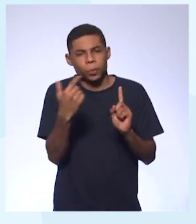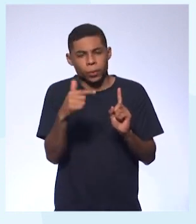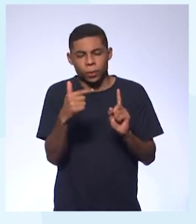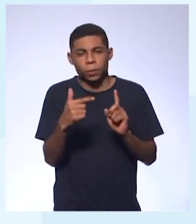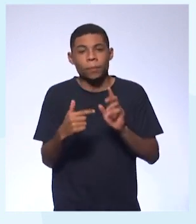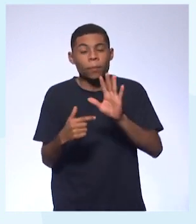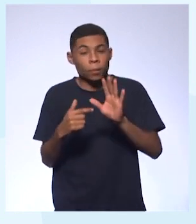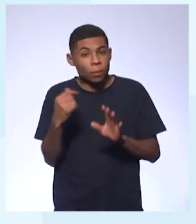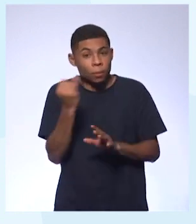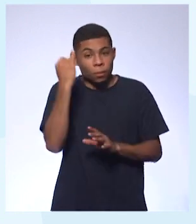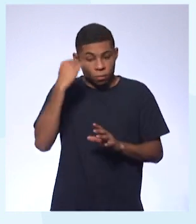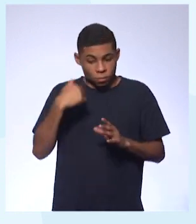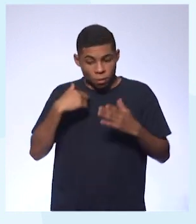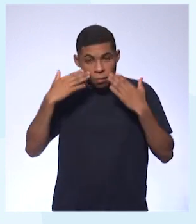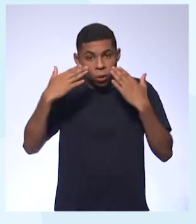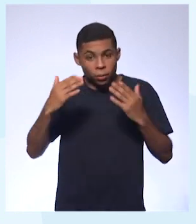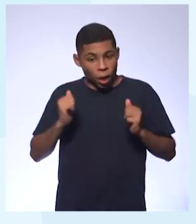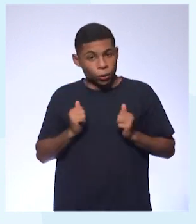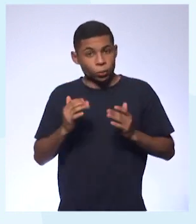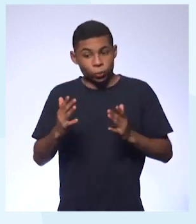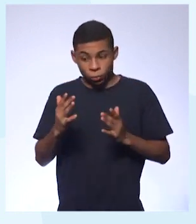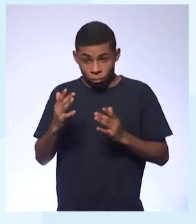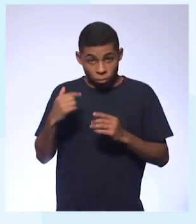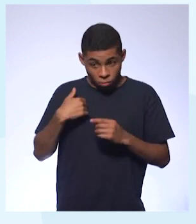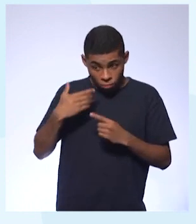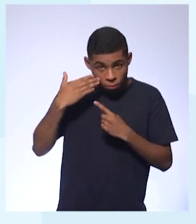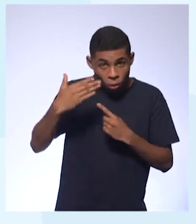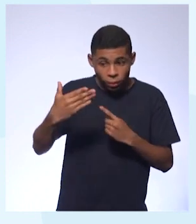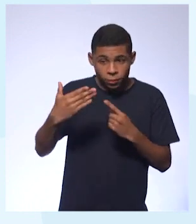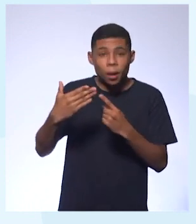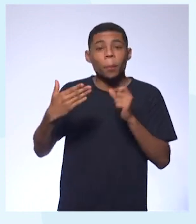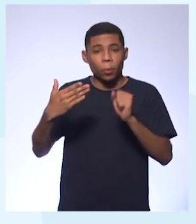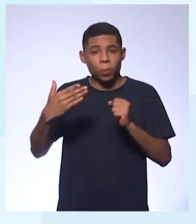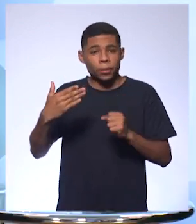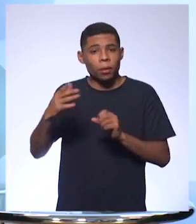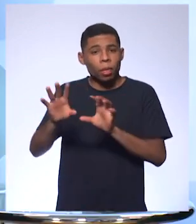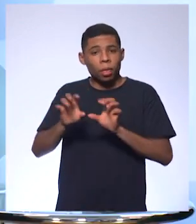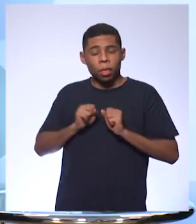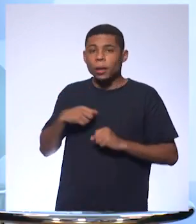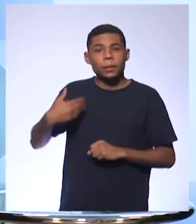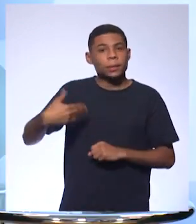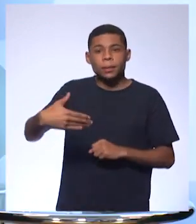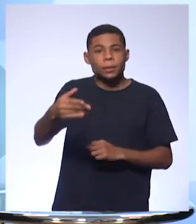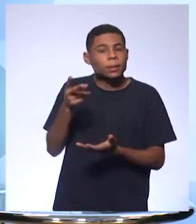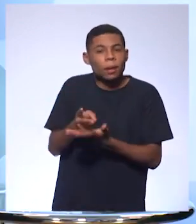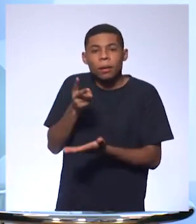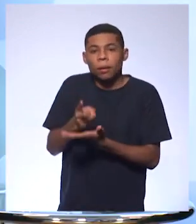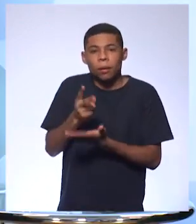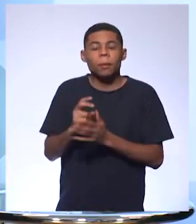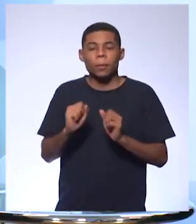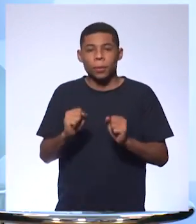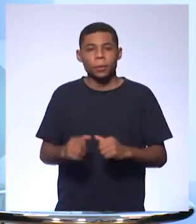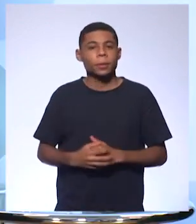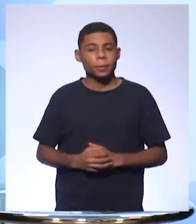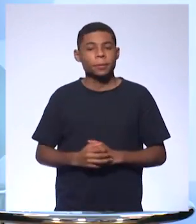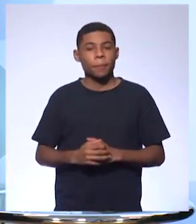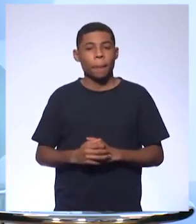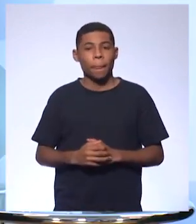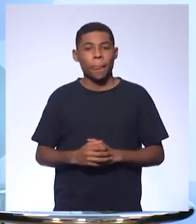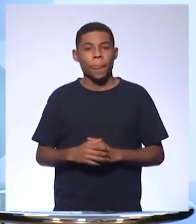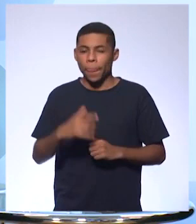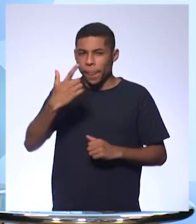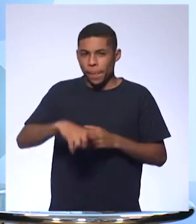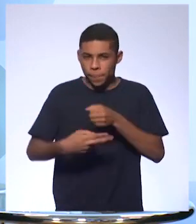Eles podem se tornar hábitos. Inclusive, falando em hábito, a gente aproveita para